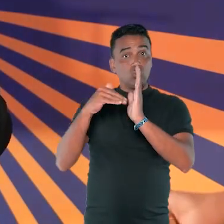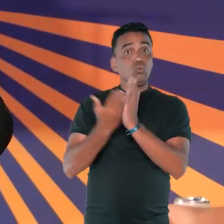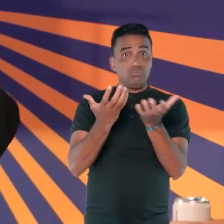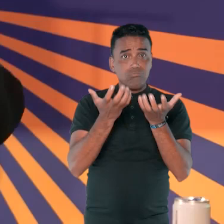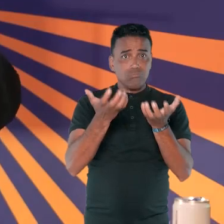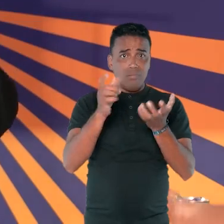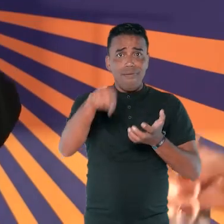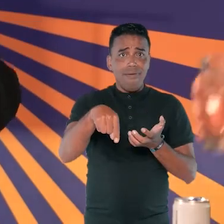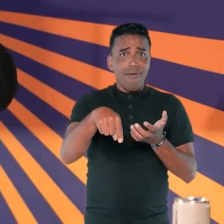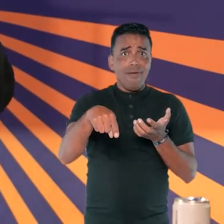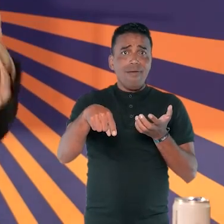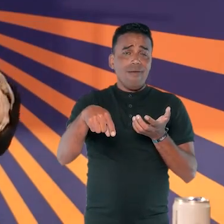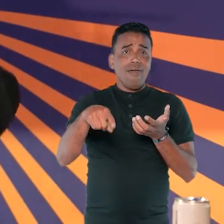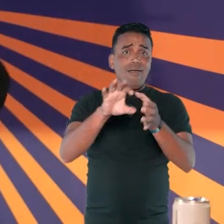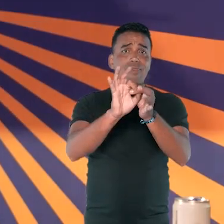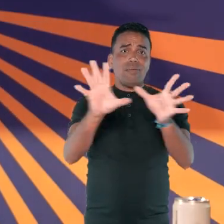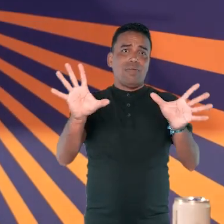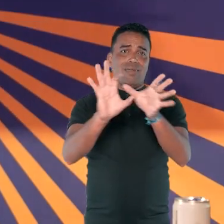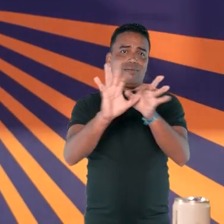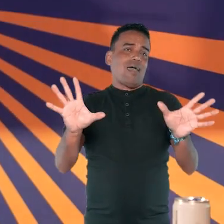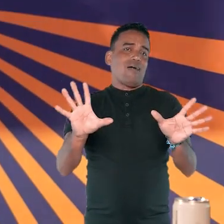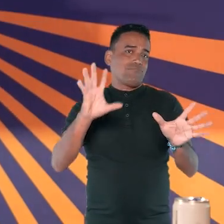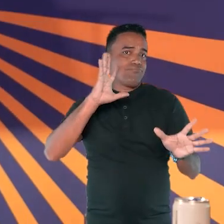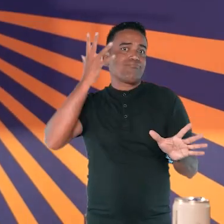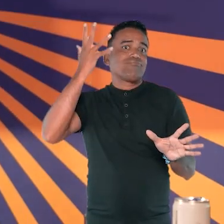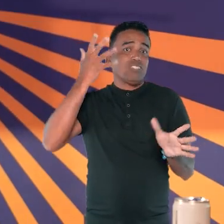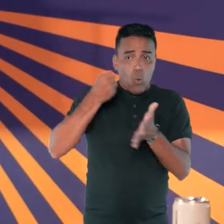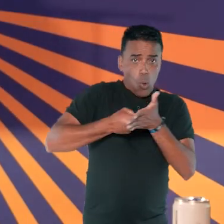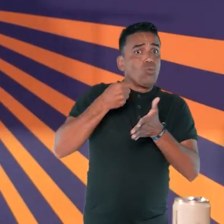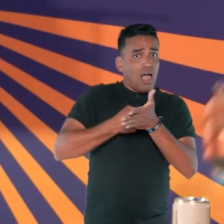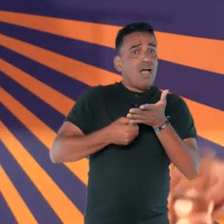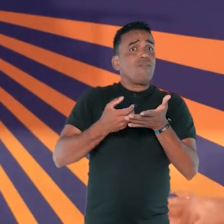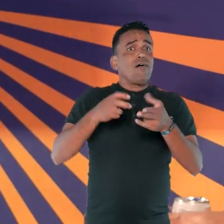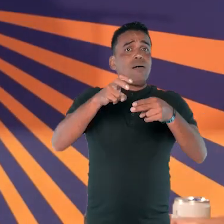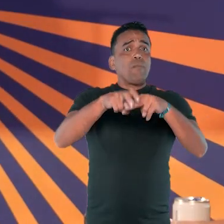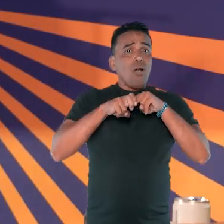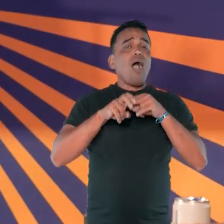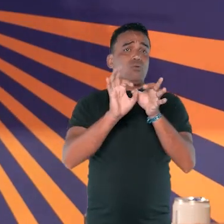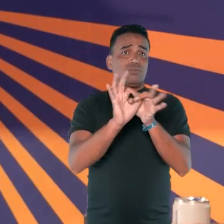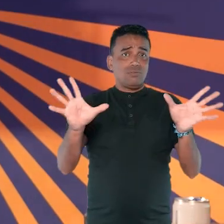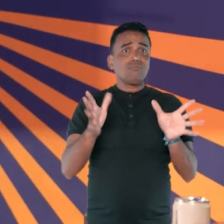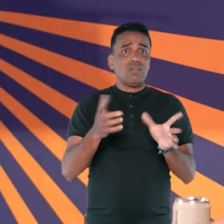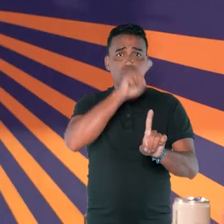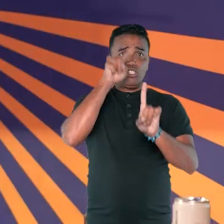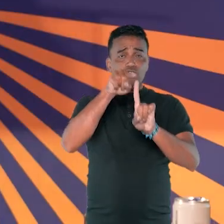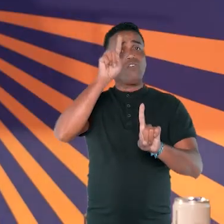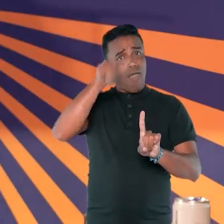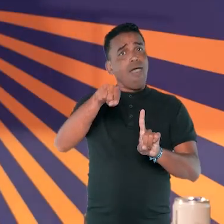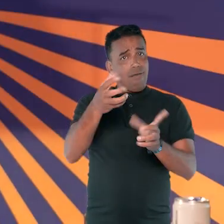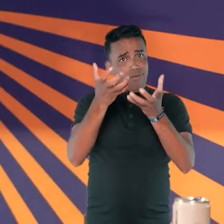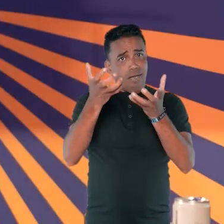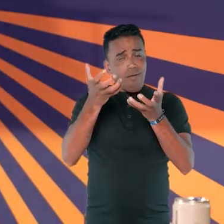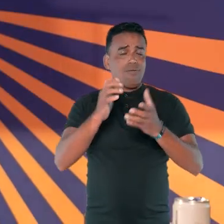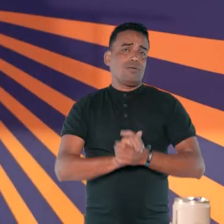isso, ter liberdades. A gente lutava por isso. Queria isso, sabia, portanto, que queria.